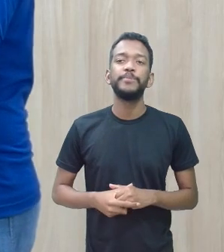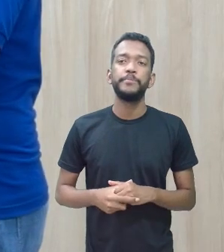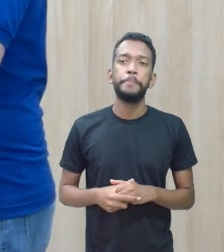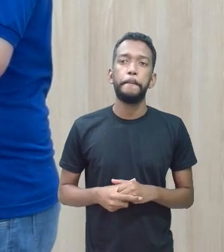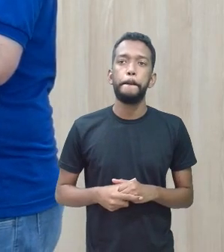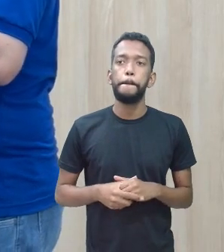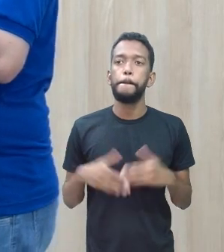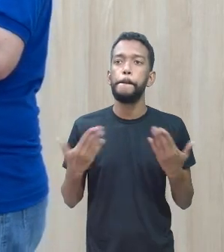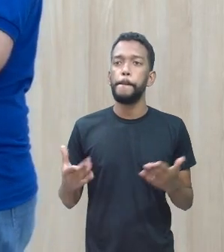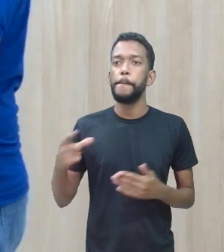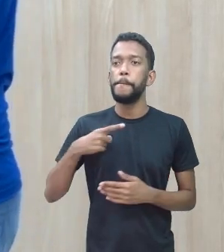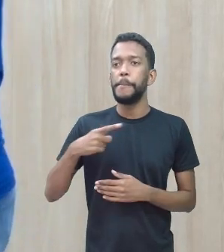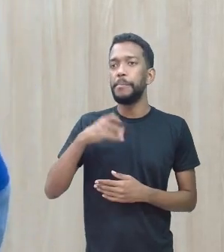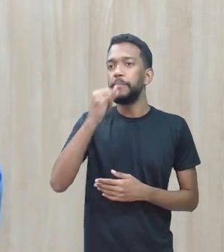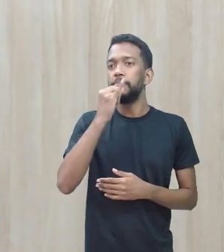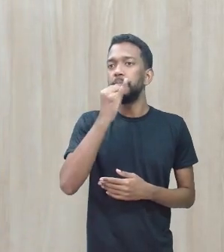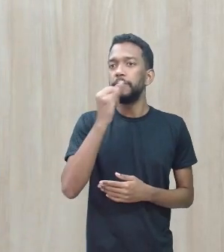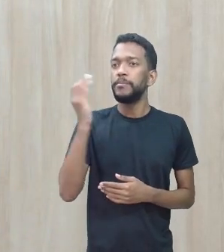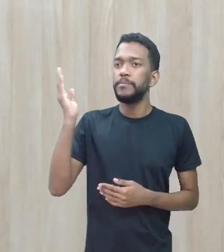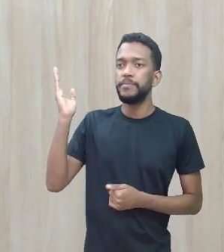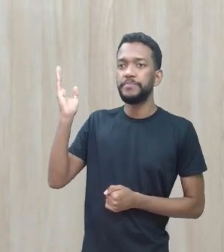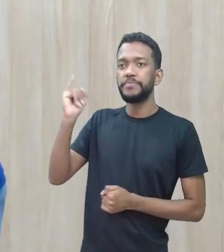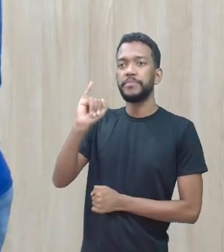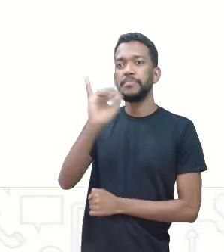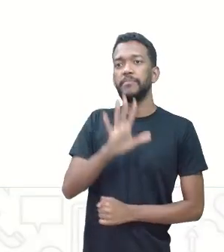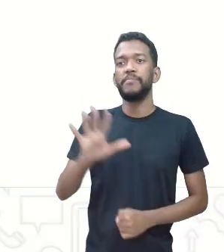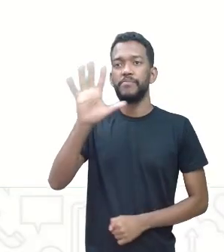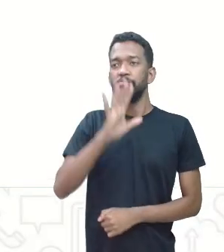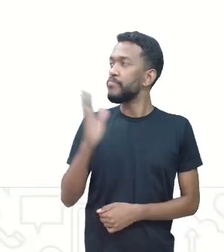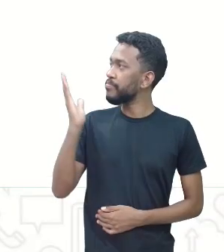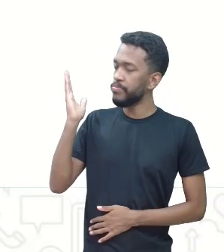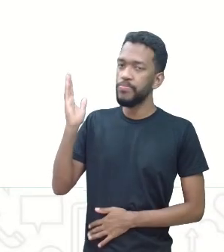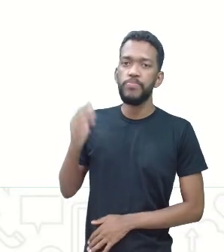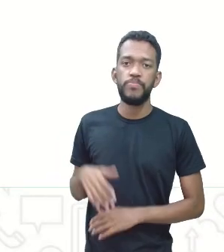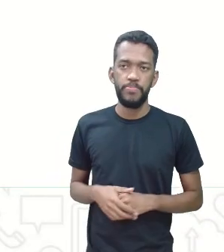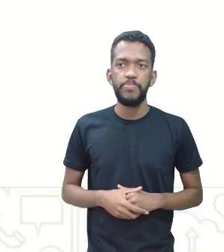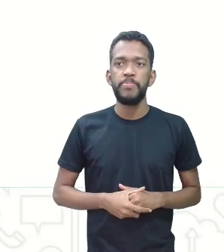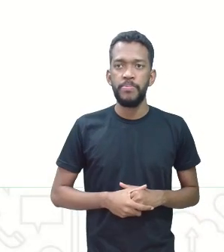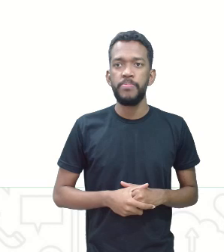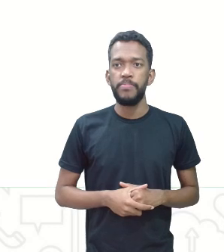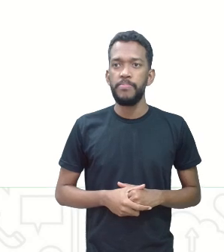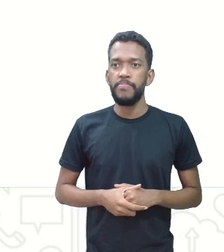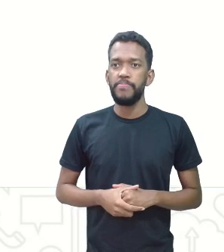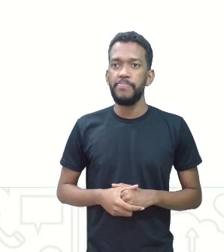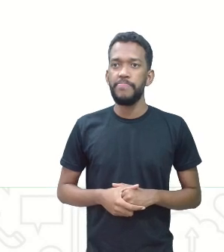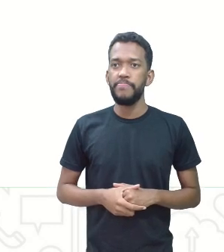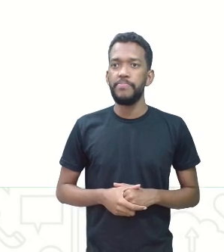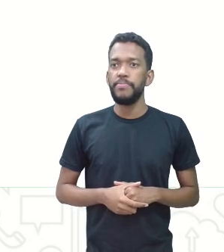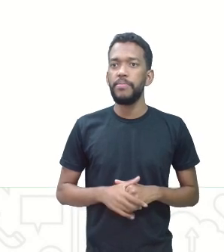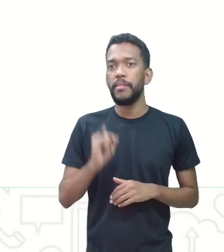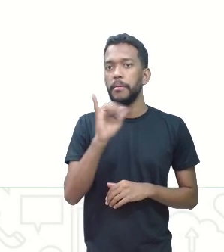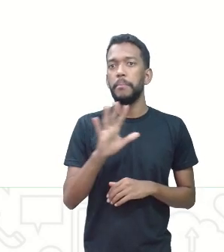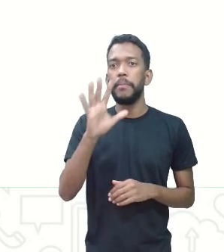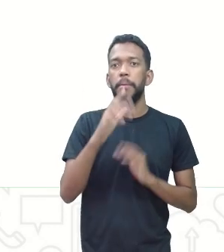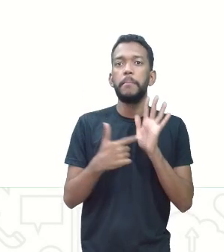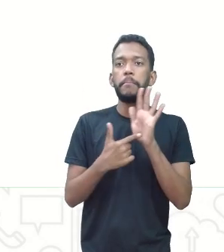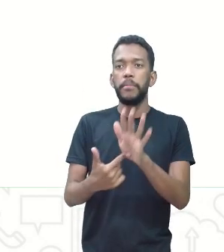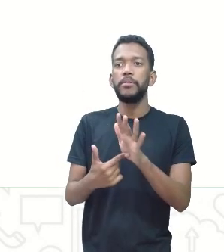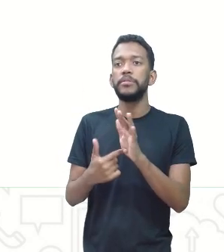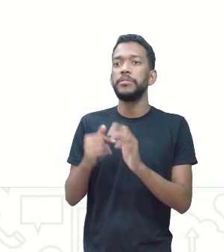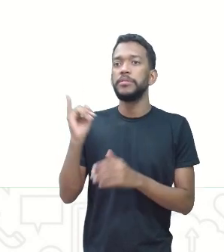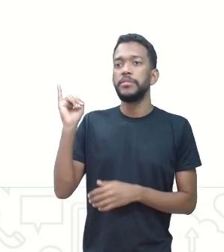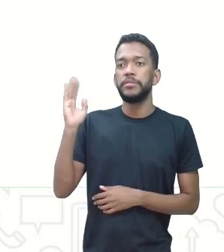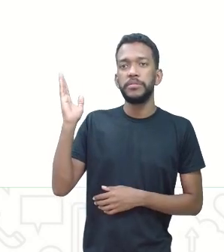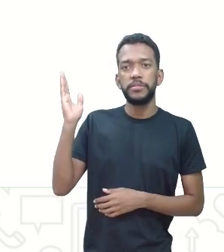Então aqui a gente tem, por exemplo, uma imagem, né, uma imagem que mostra os indígenas trabalhando